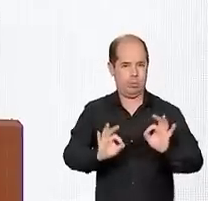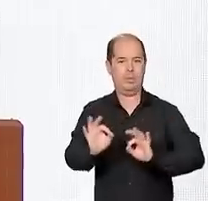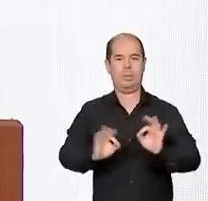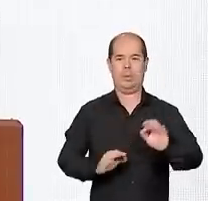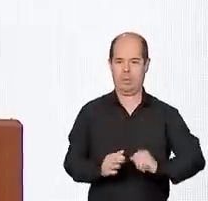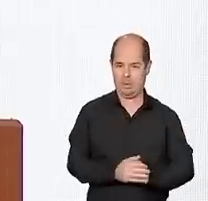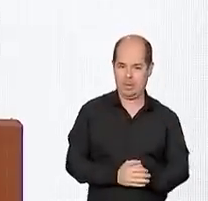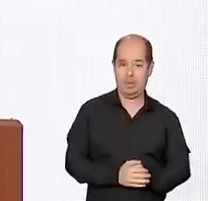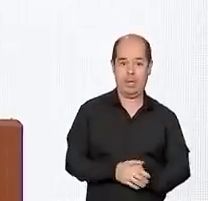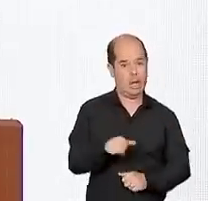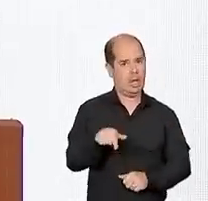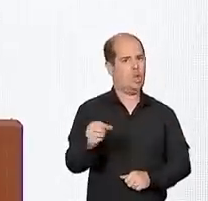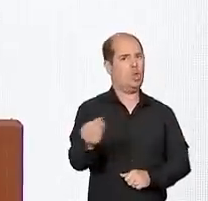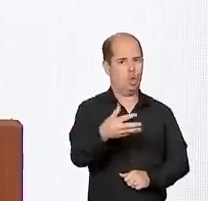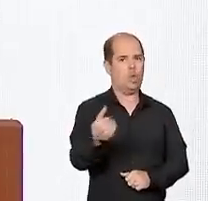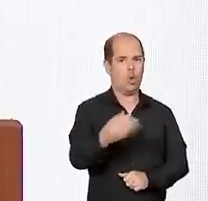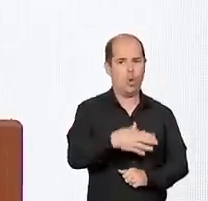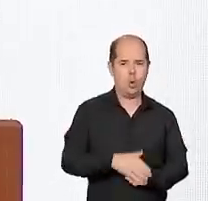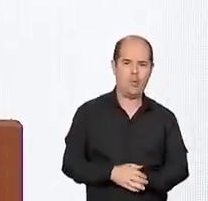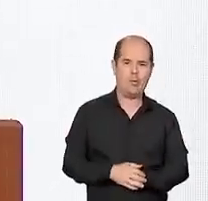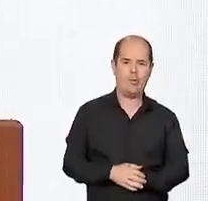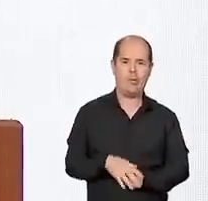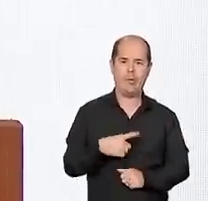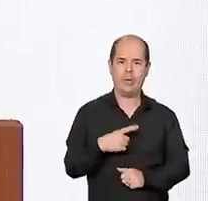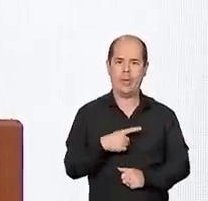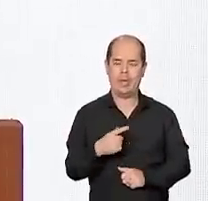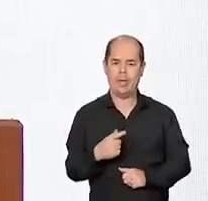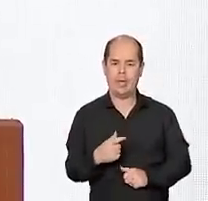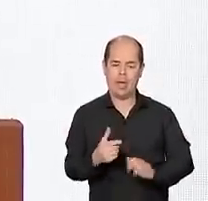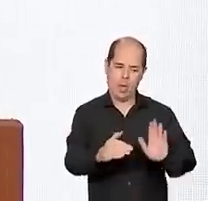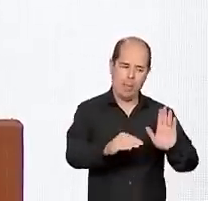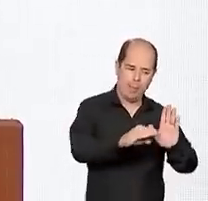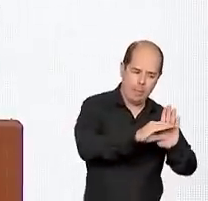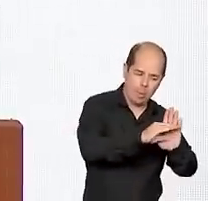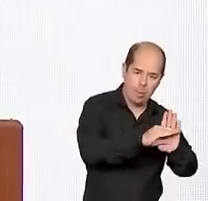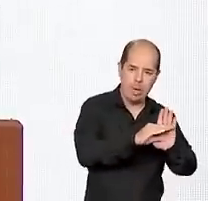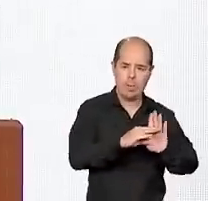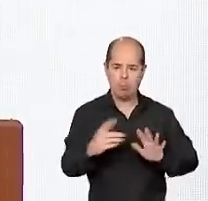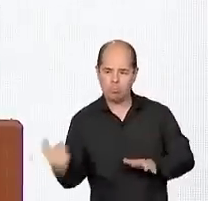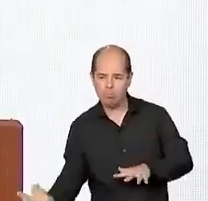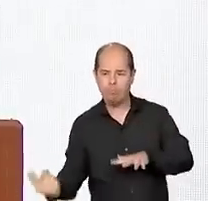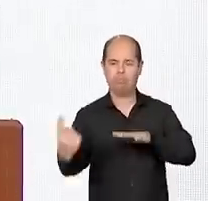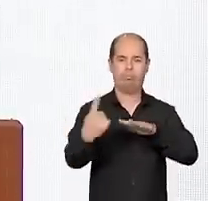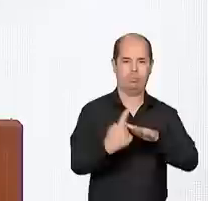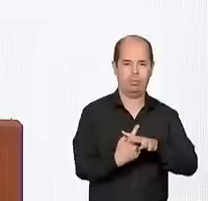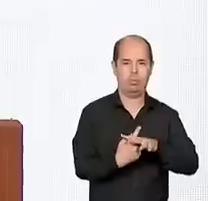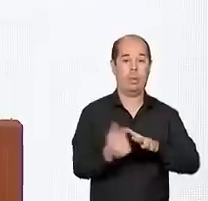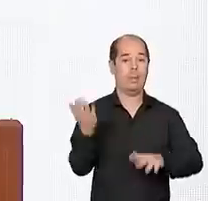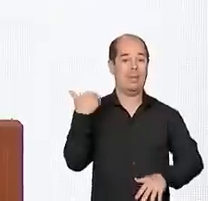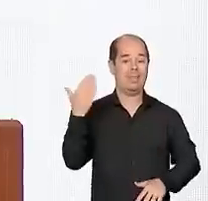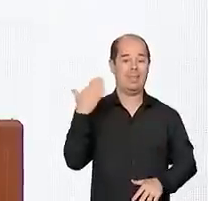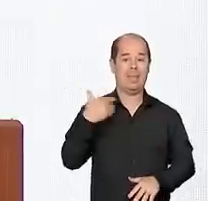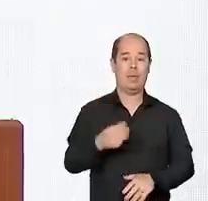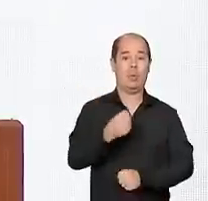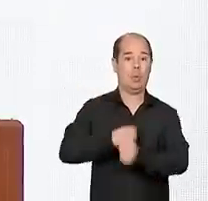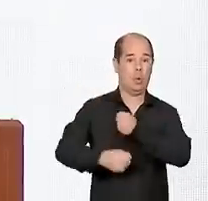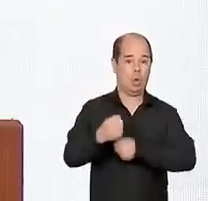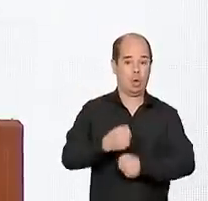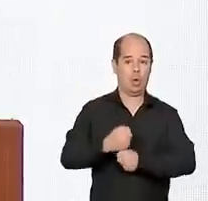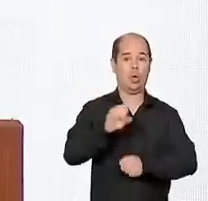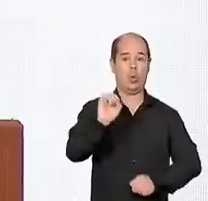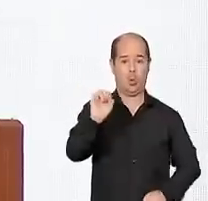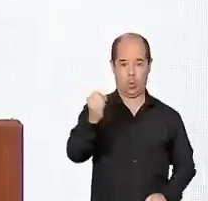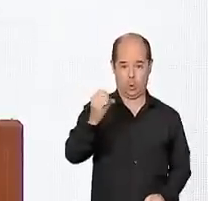programa de forma integrada, desde os anos 80, quando o Brasil teve, após o PNI, que